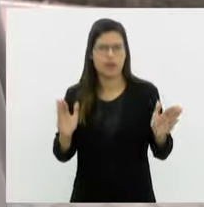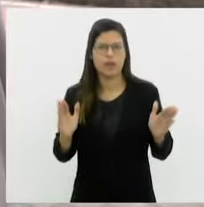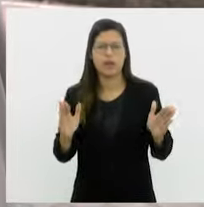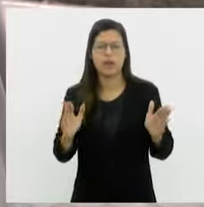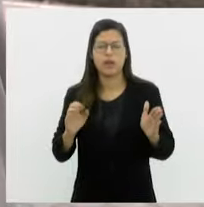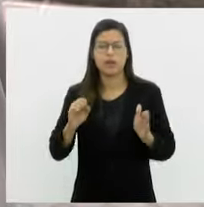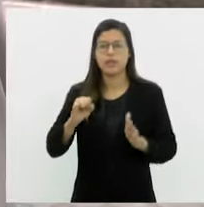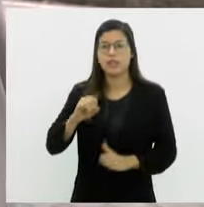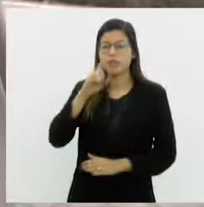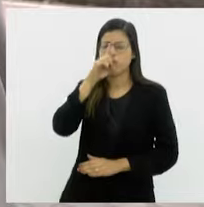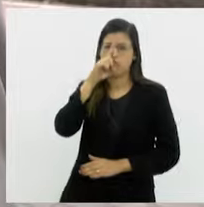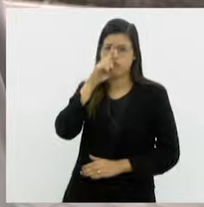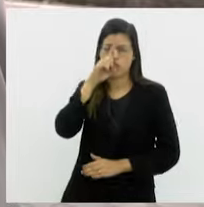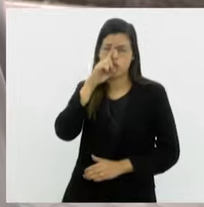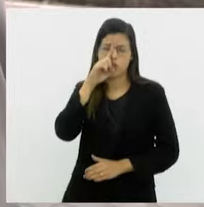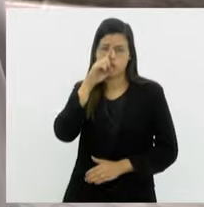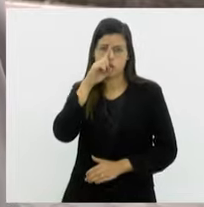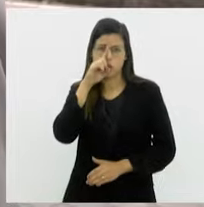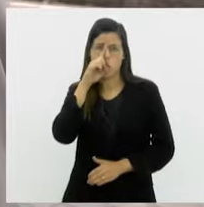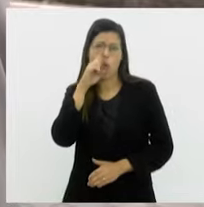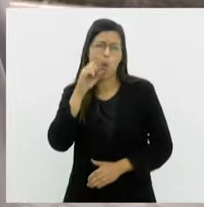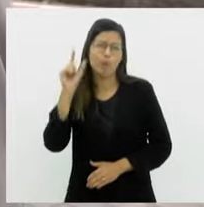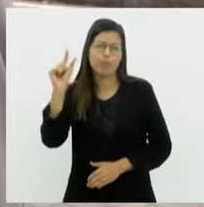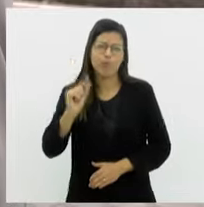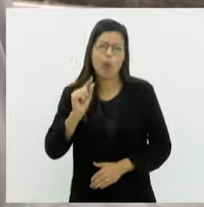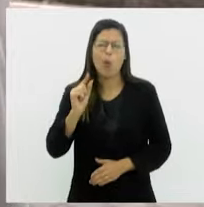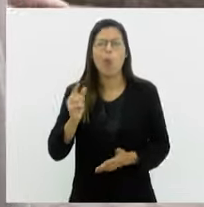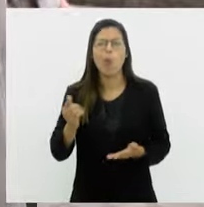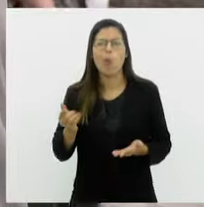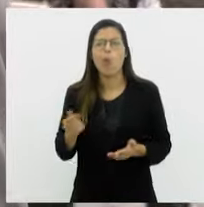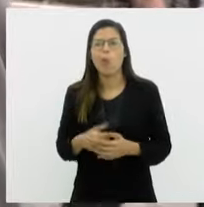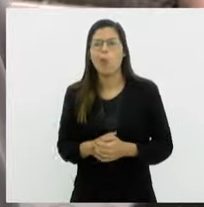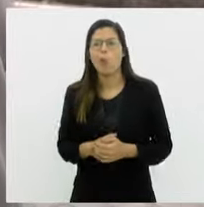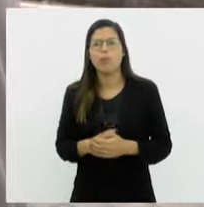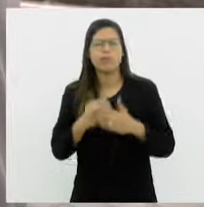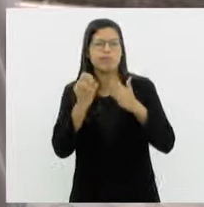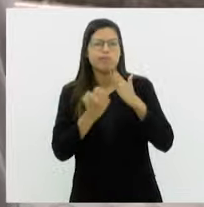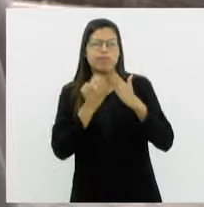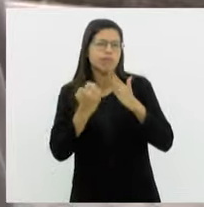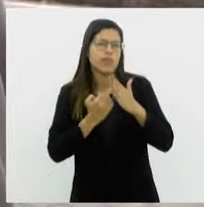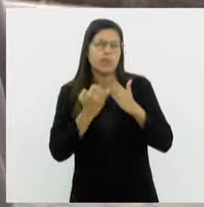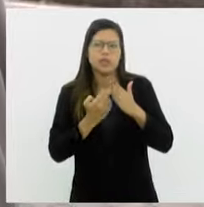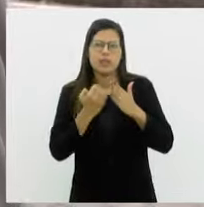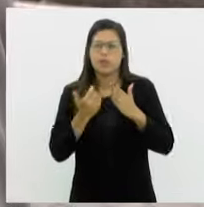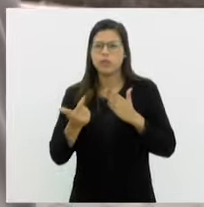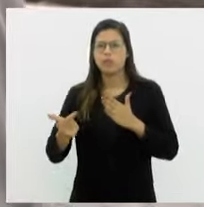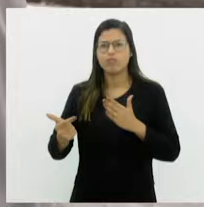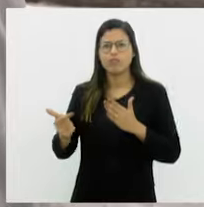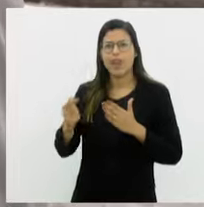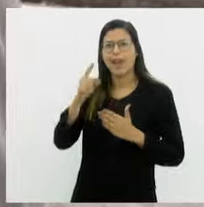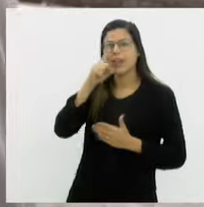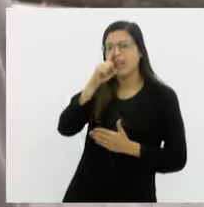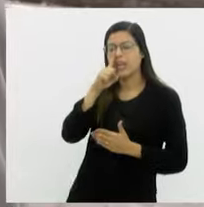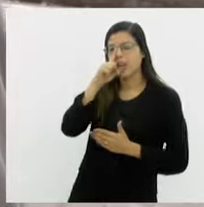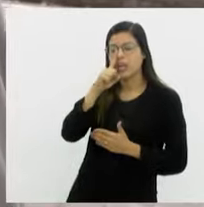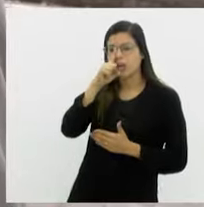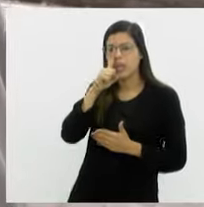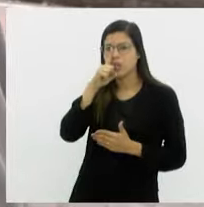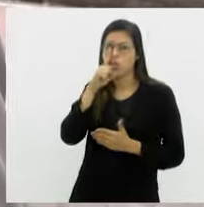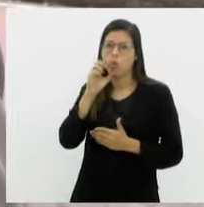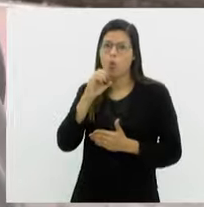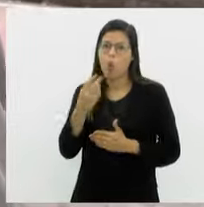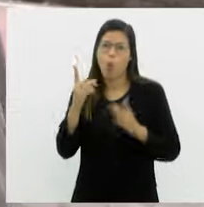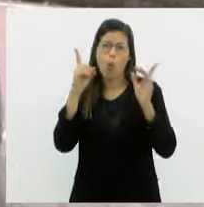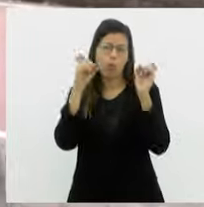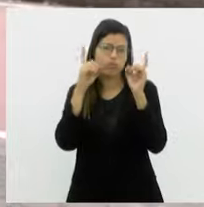num risco leve, o risco 1, que é o risco de empresas que não compromete nenhuma situação difícil, como